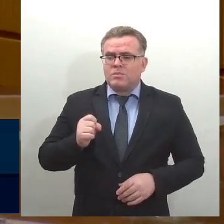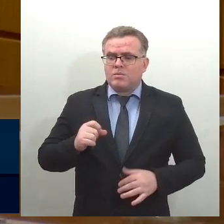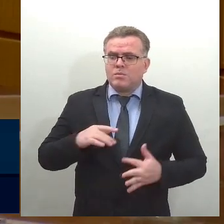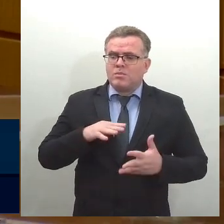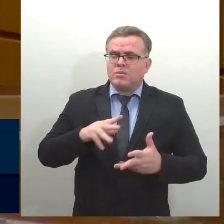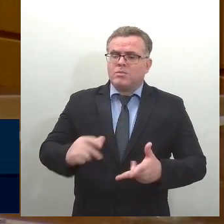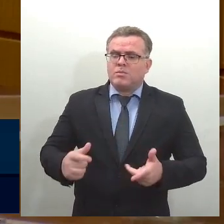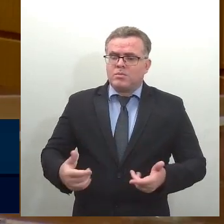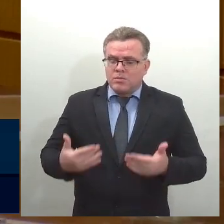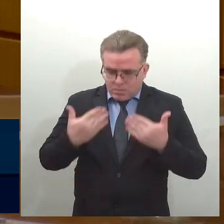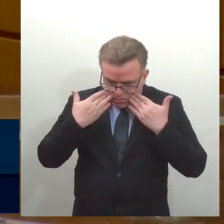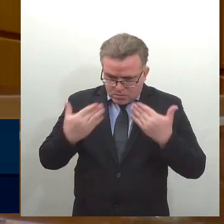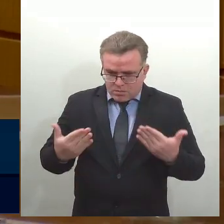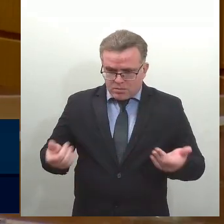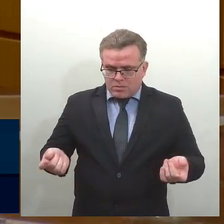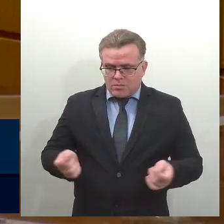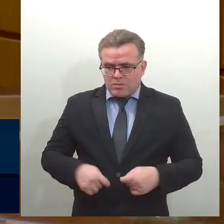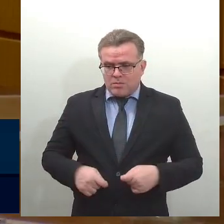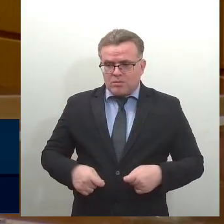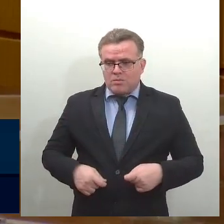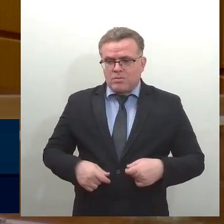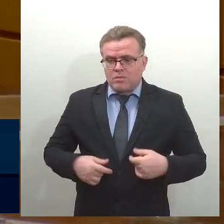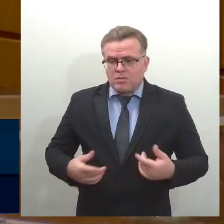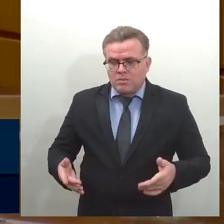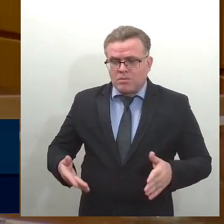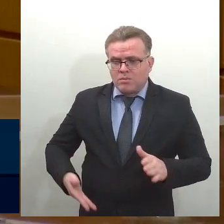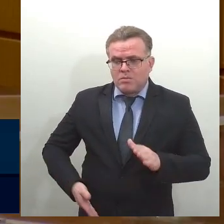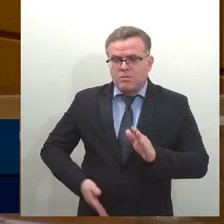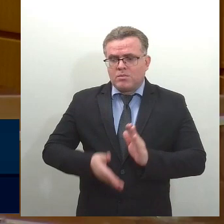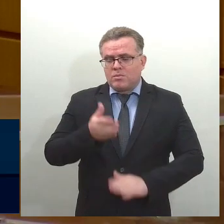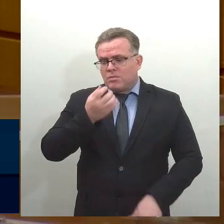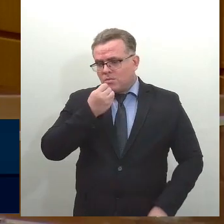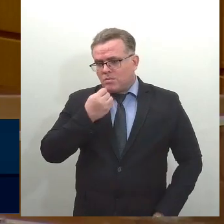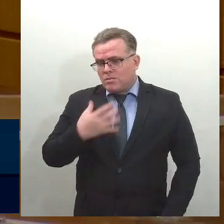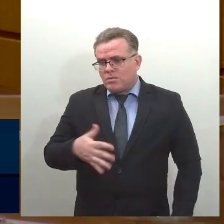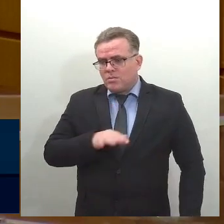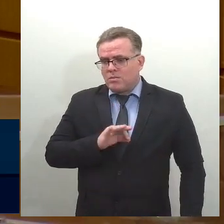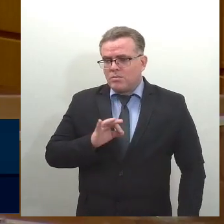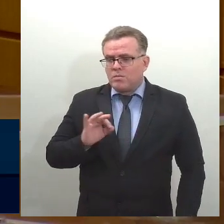uma viagem bastante proveitosa para o nosso estado.